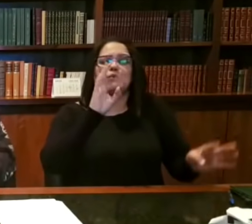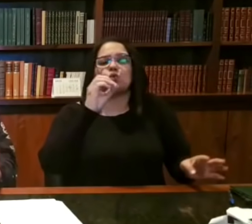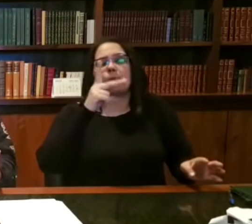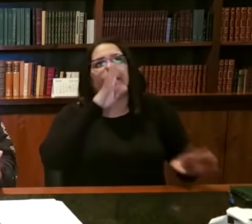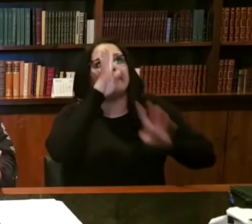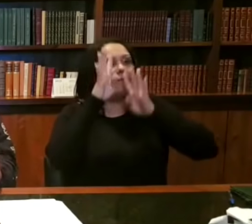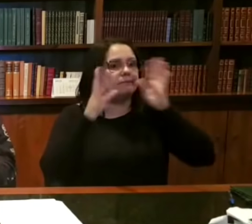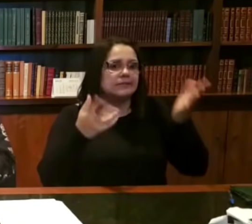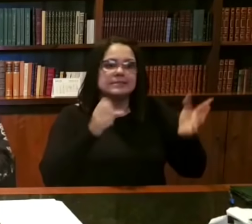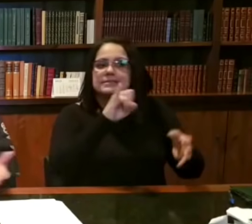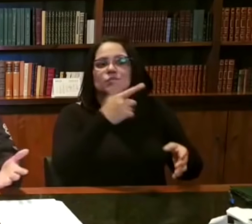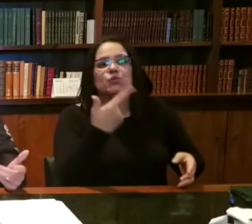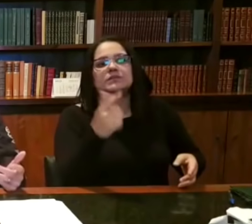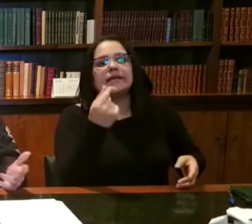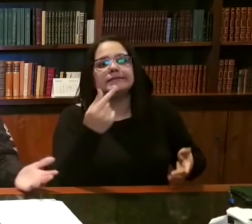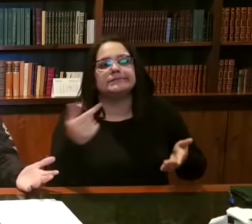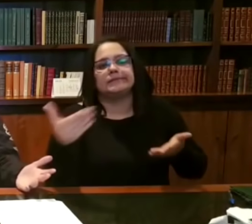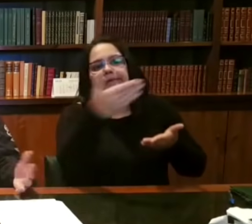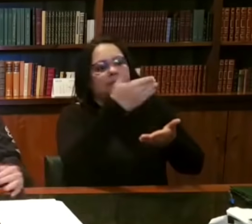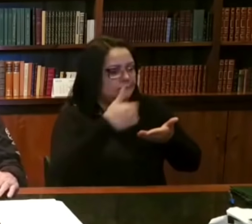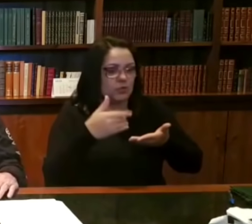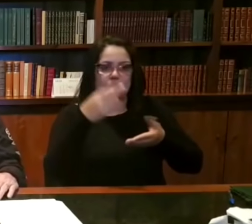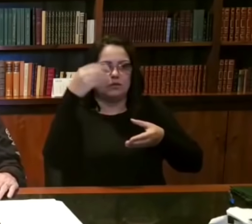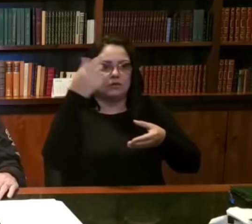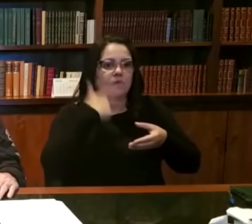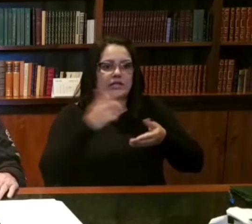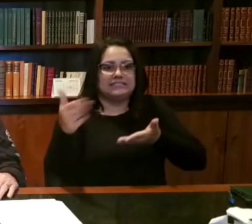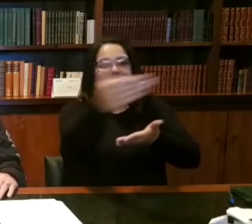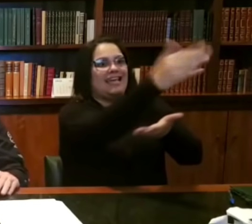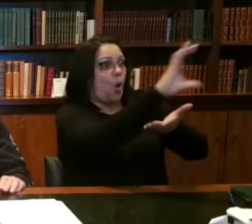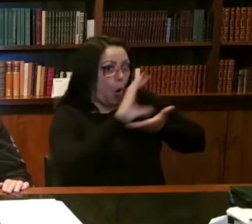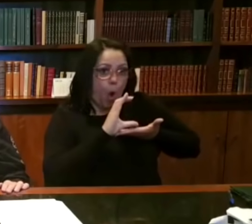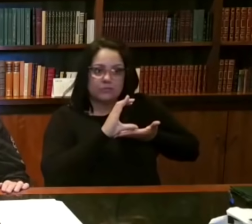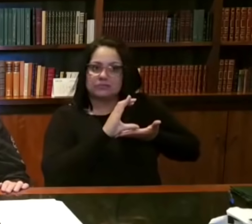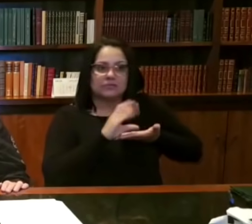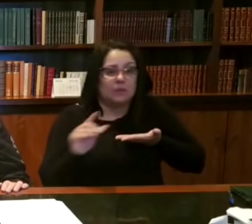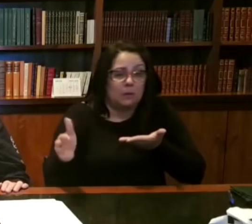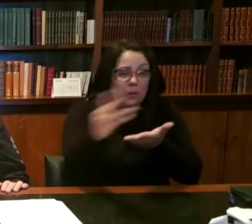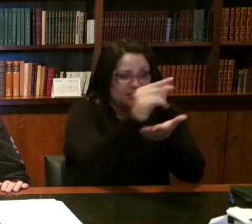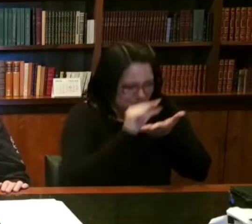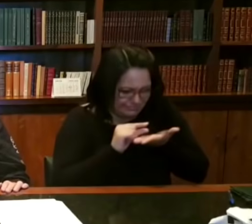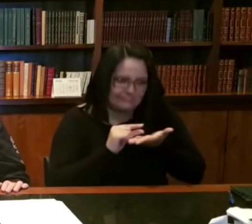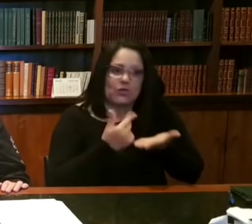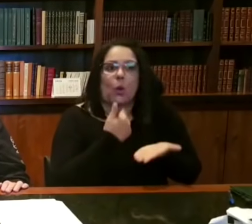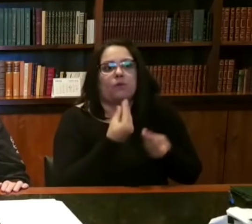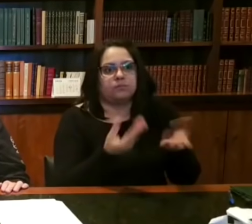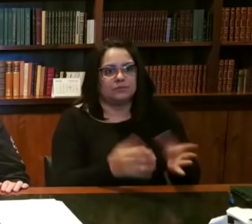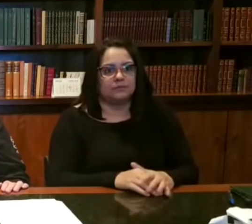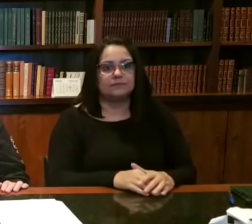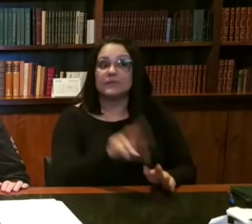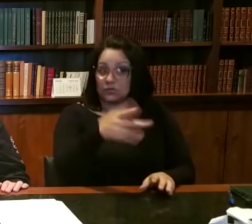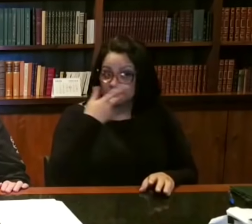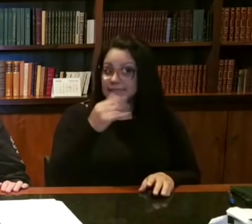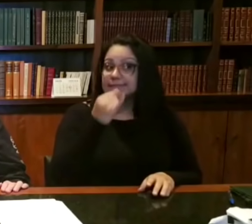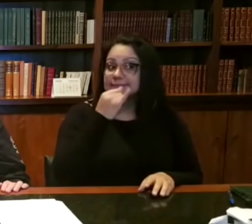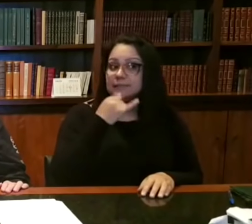entra dinheiro na caixa d'água, como é que você quer tirar mais água da mesa? Se nós ficássemos, é o exemplo que eu dei, se ficar